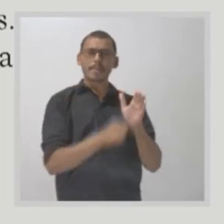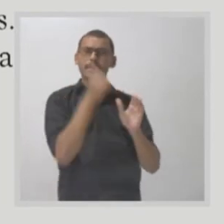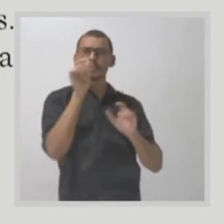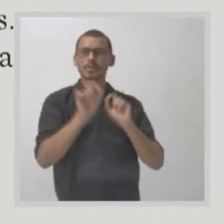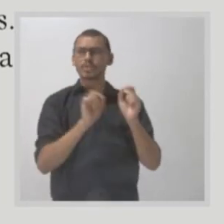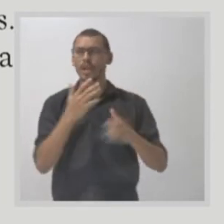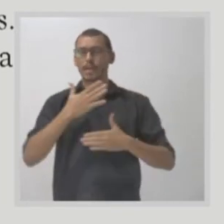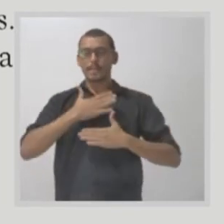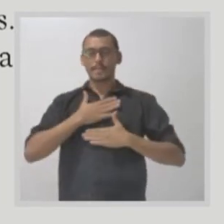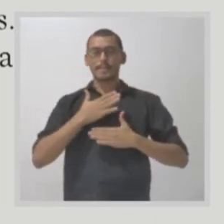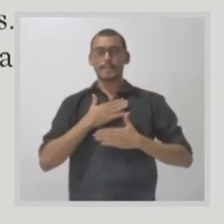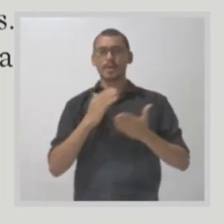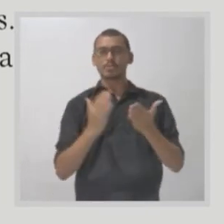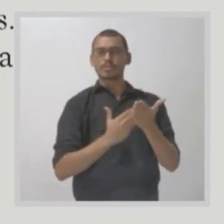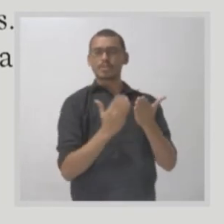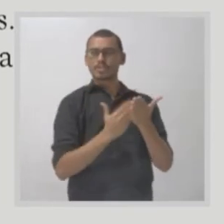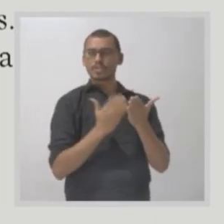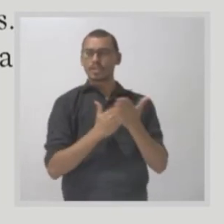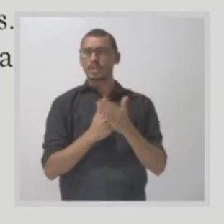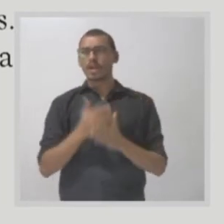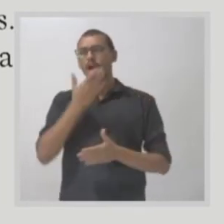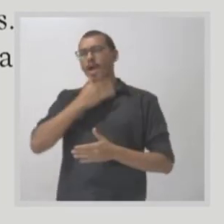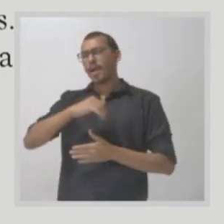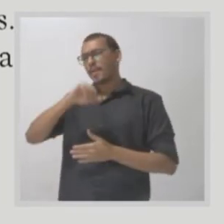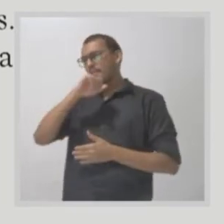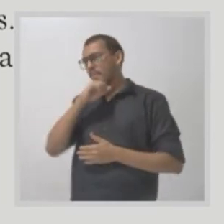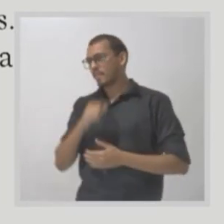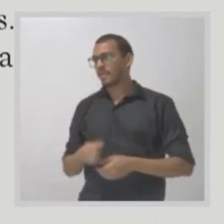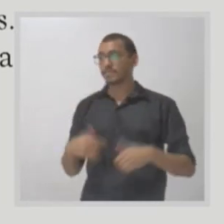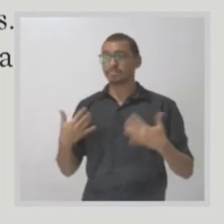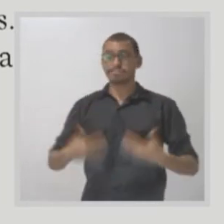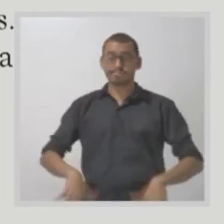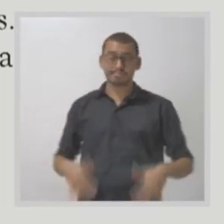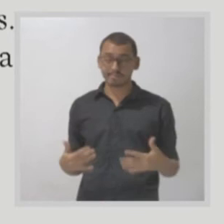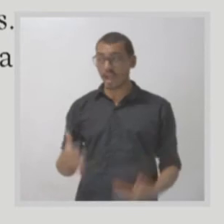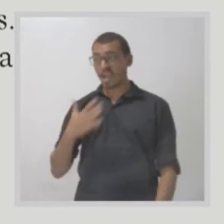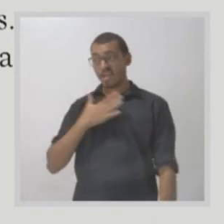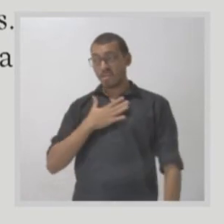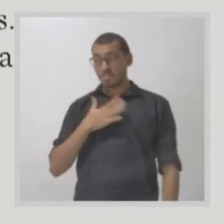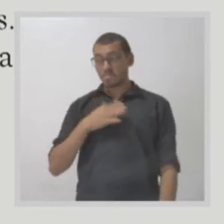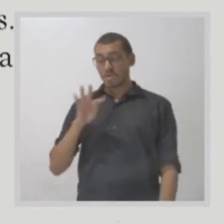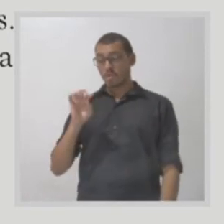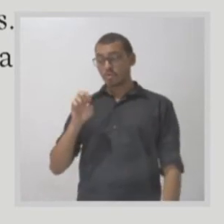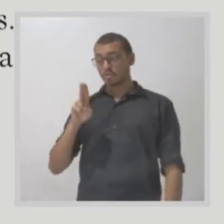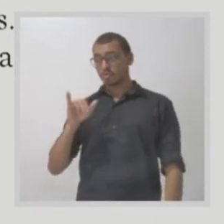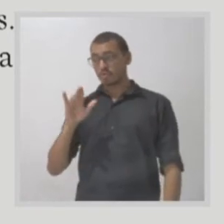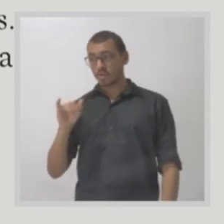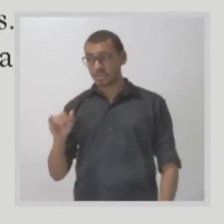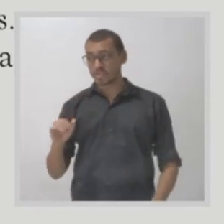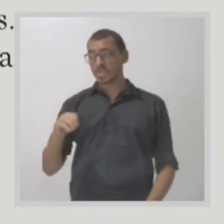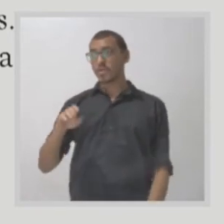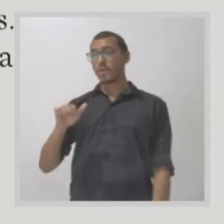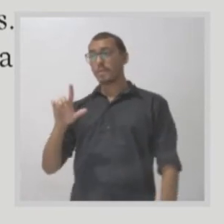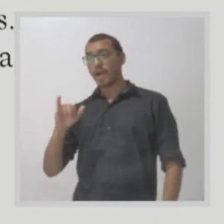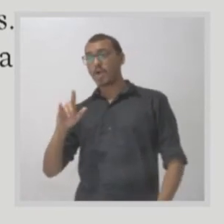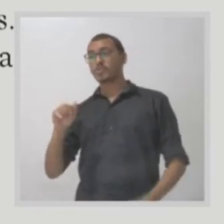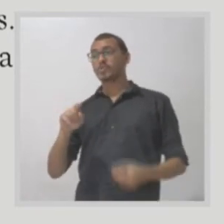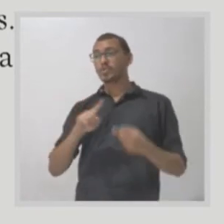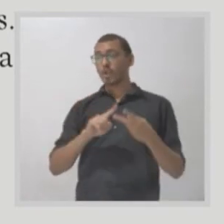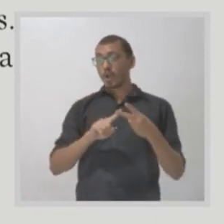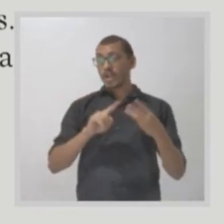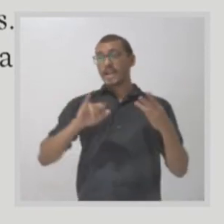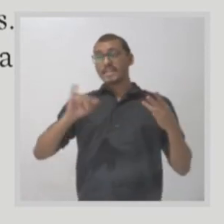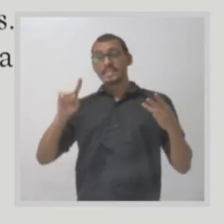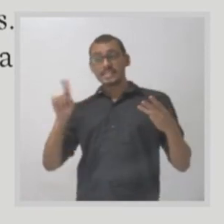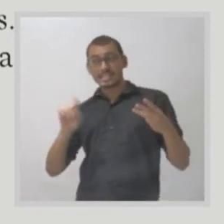diário. Pai, é um negócio fogo. O meu, o do Toninho, do Mauro, do Joca, do Zé Luiz e do Beto são